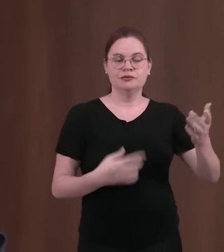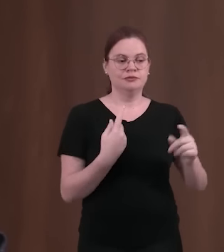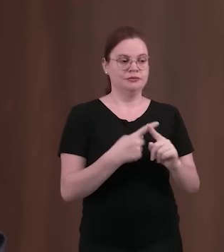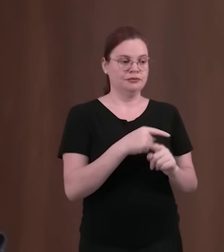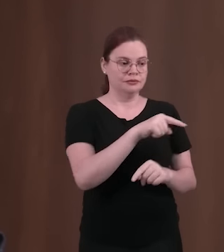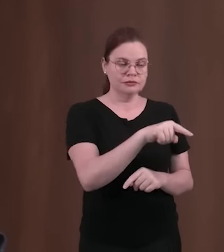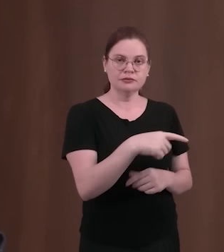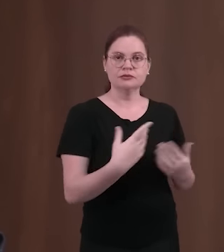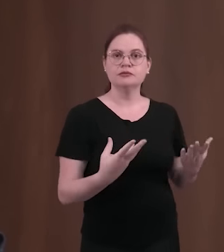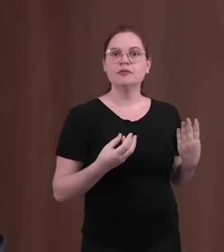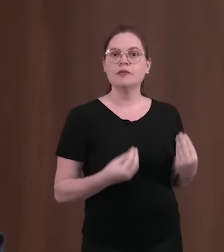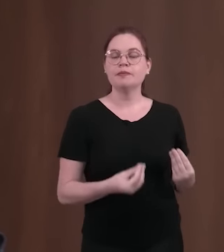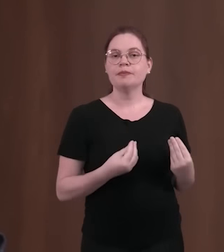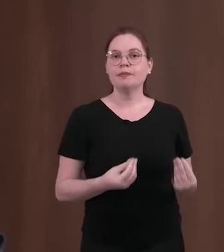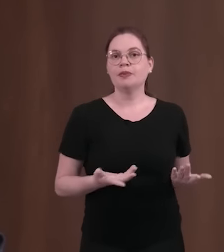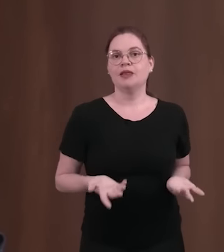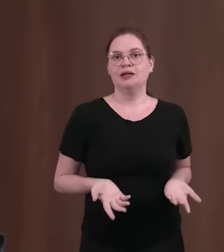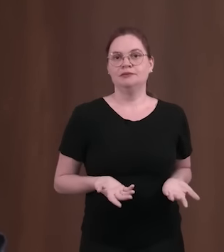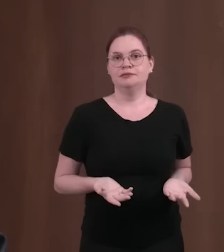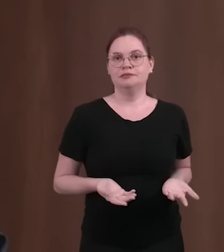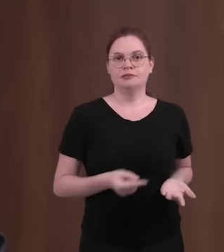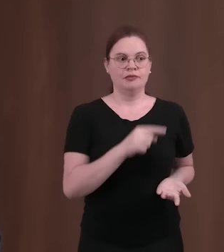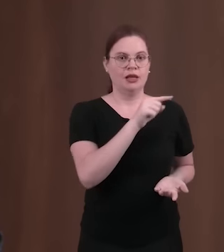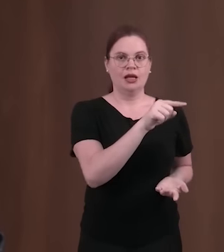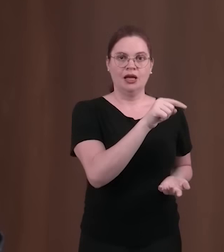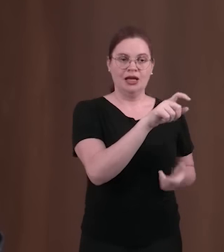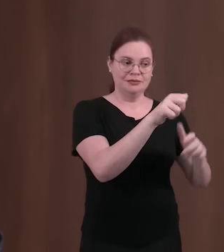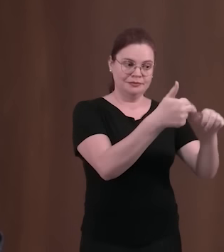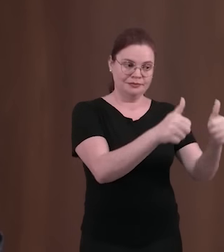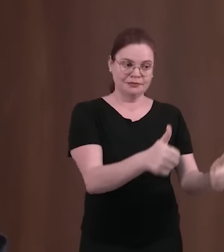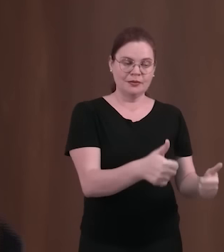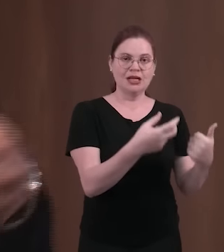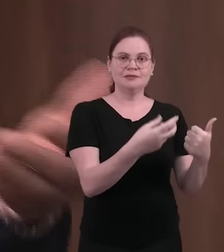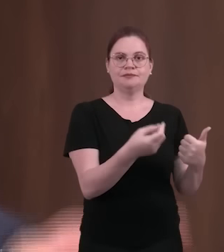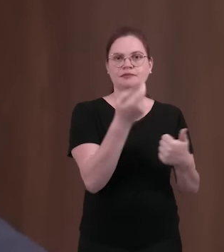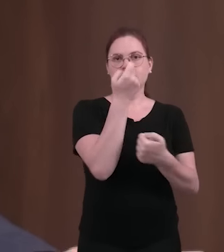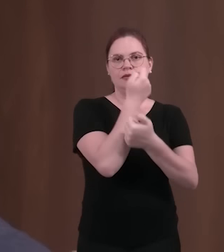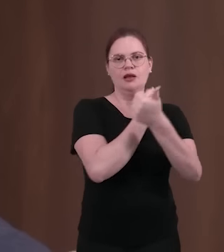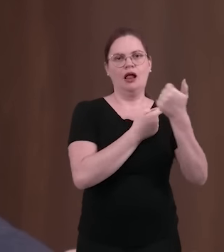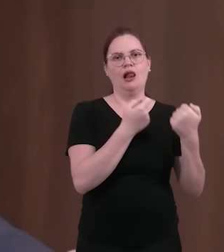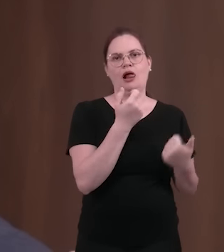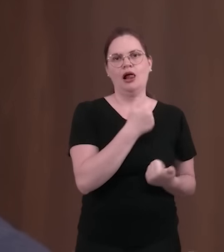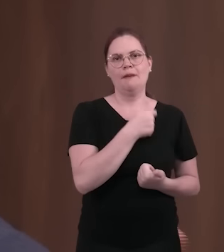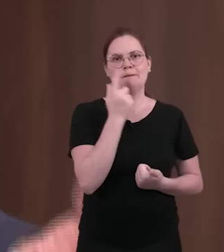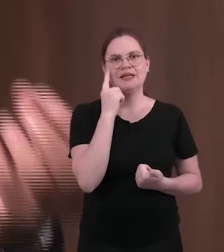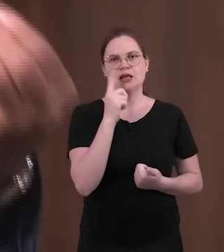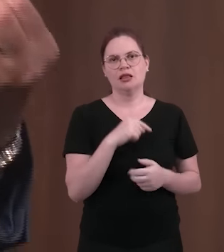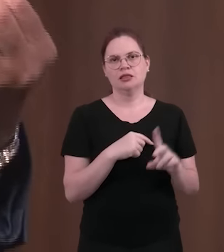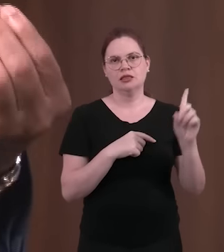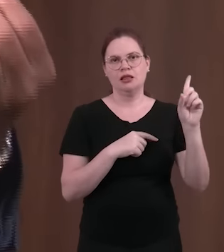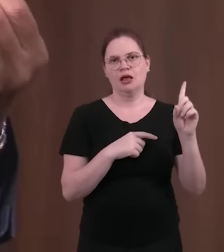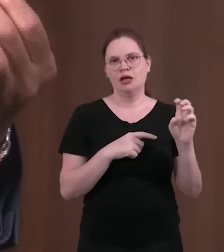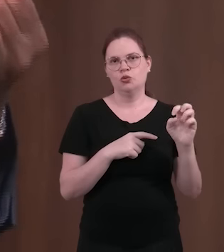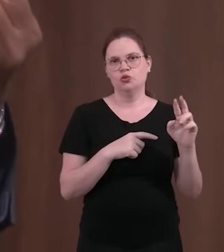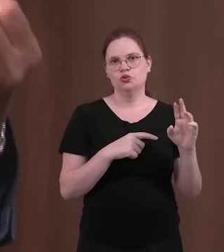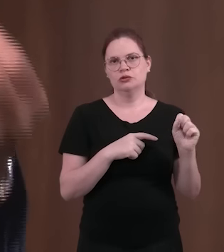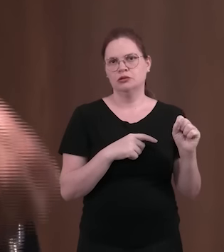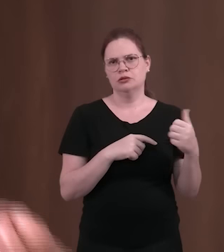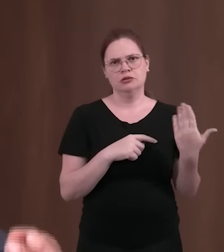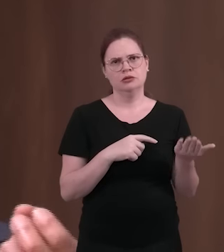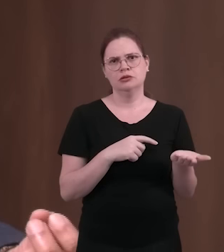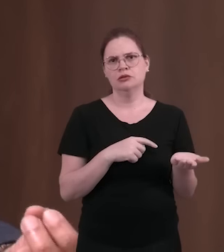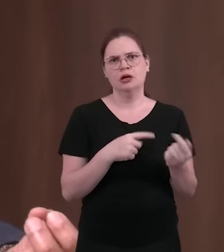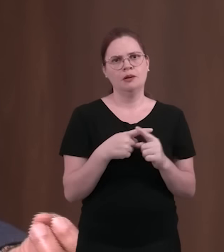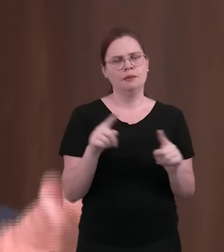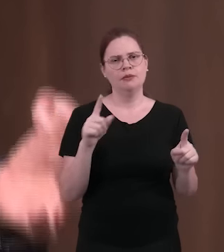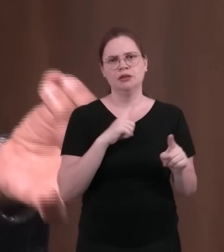ali exatamente para quê? Para servir de engano. Ele está adorando o adversário. E isso sempre trouxe